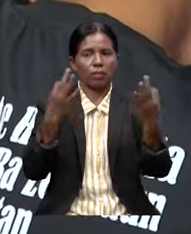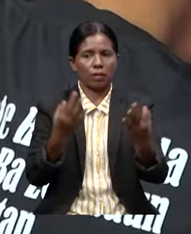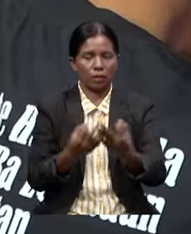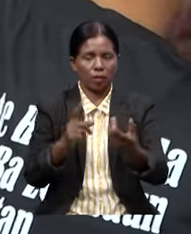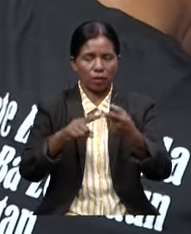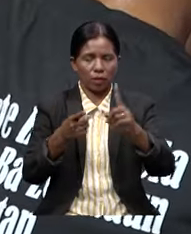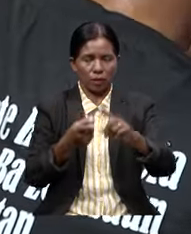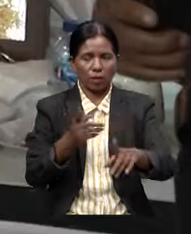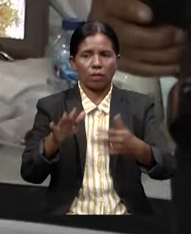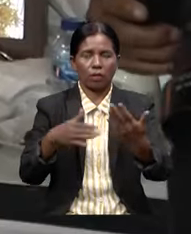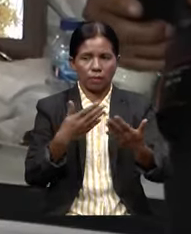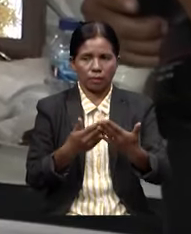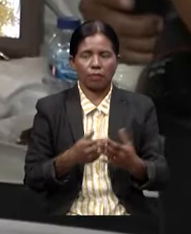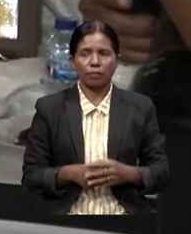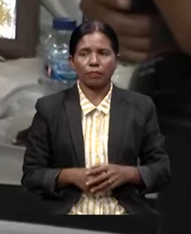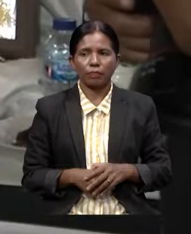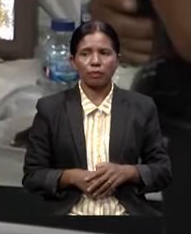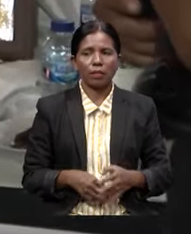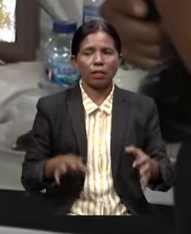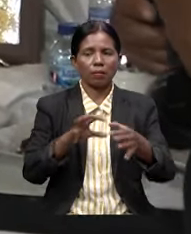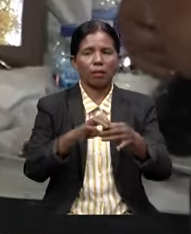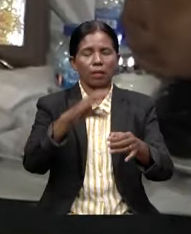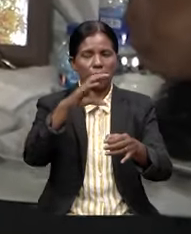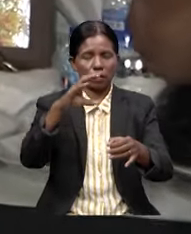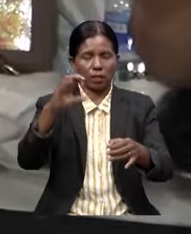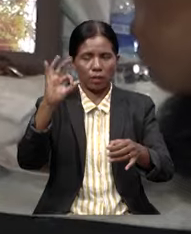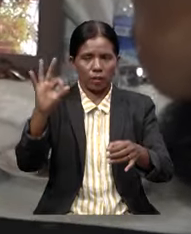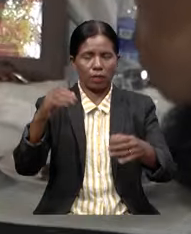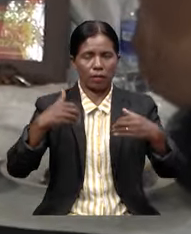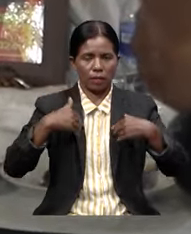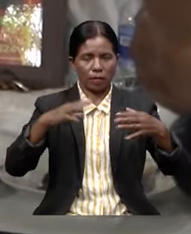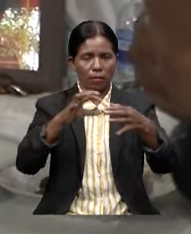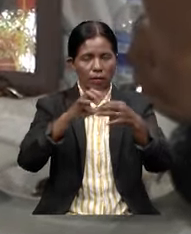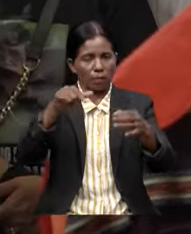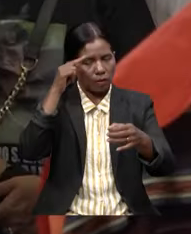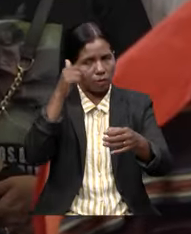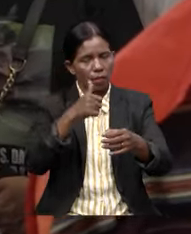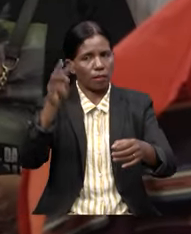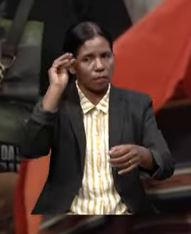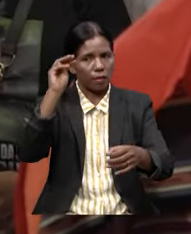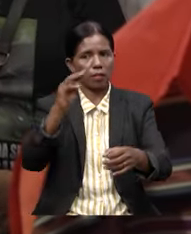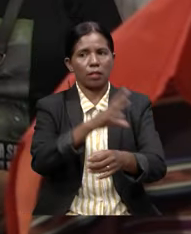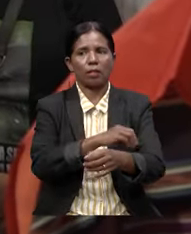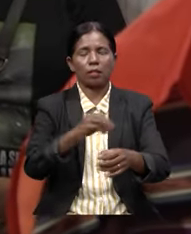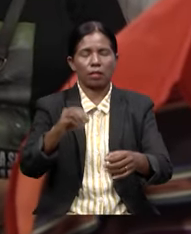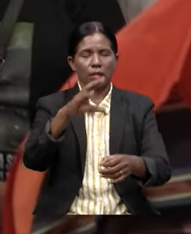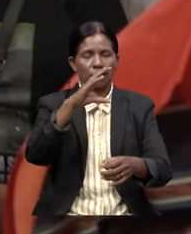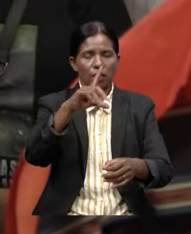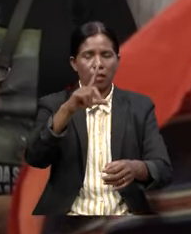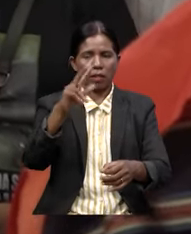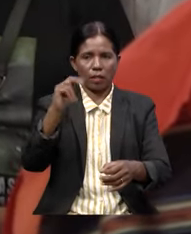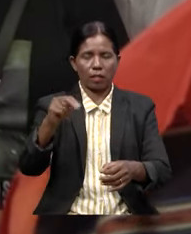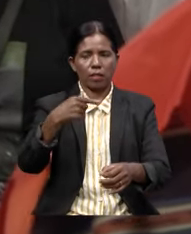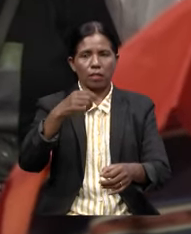Malu compatriota resistência será. Além de membro CCF e amos membro governo atual Balu, anexan ministro assuntos combatentes libertação nacional,